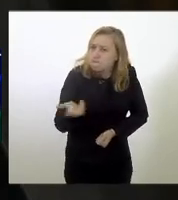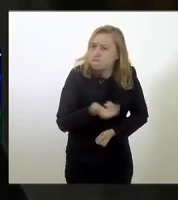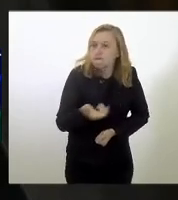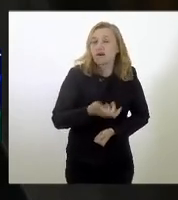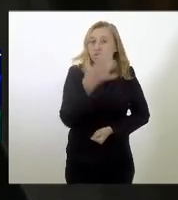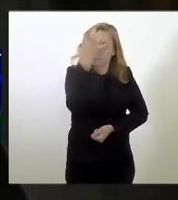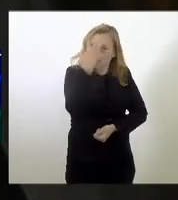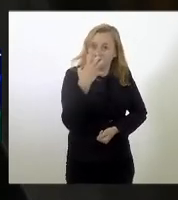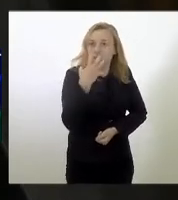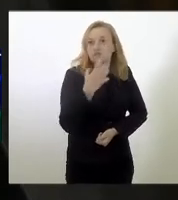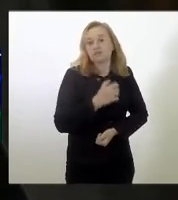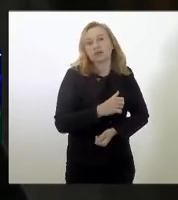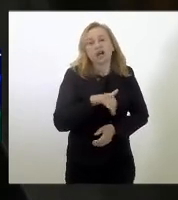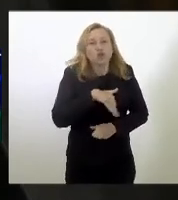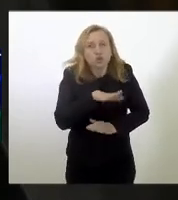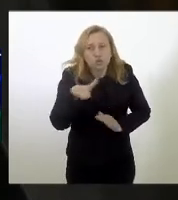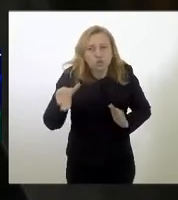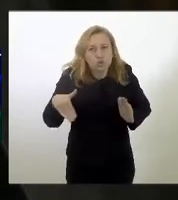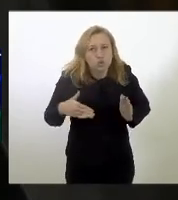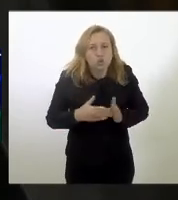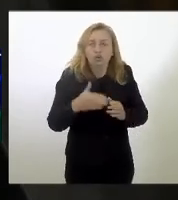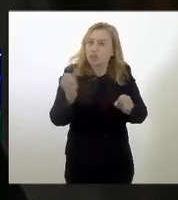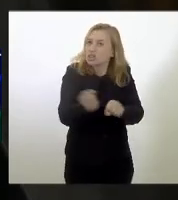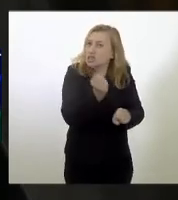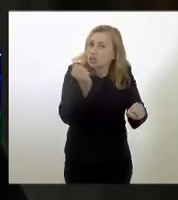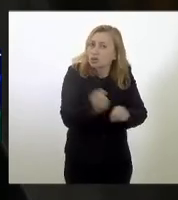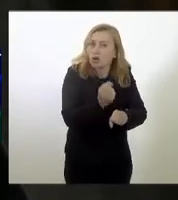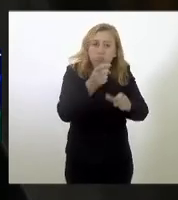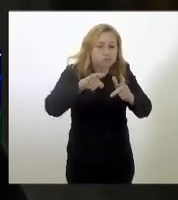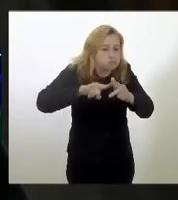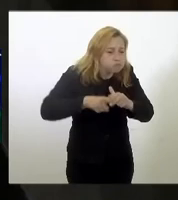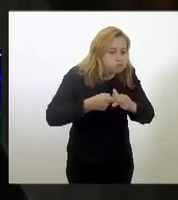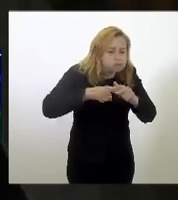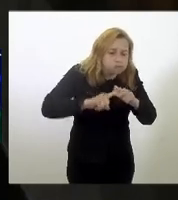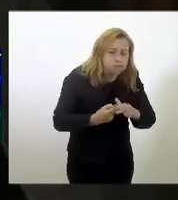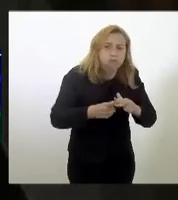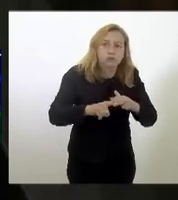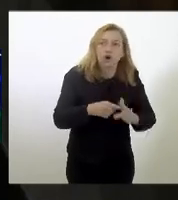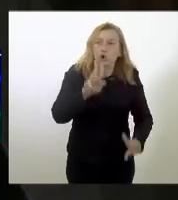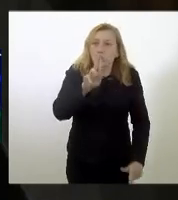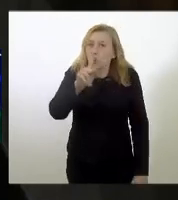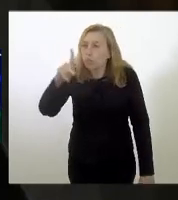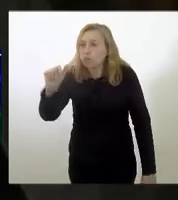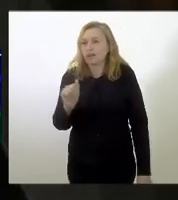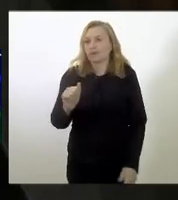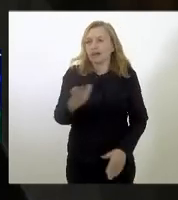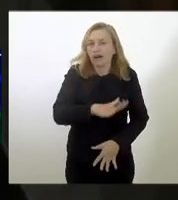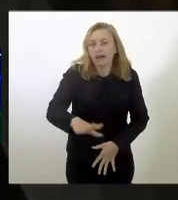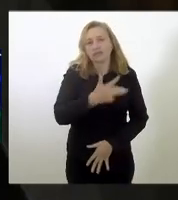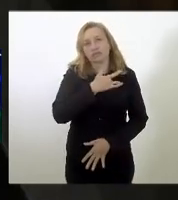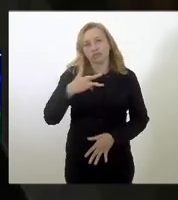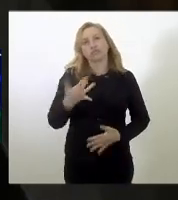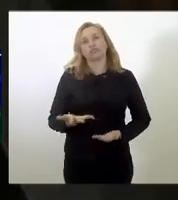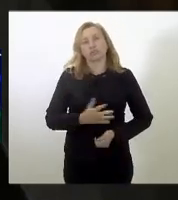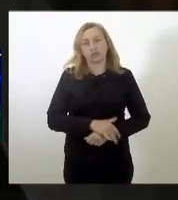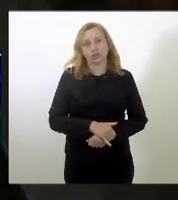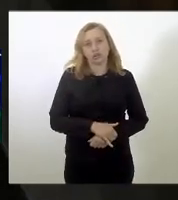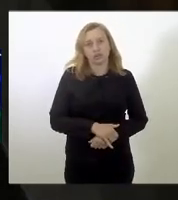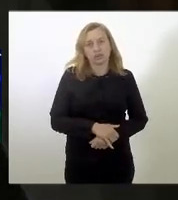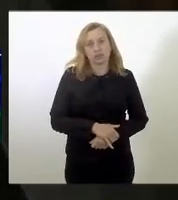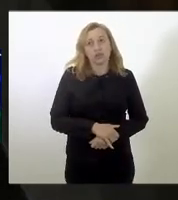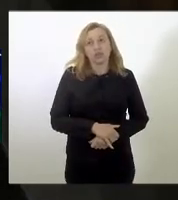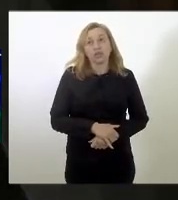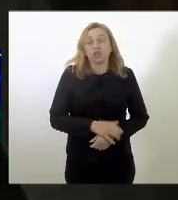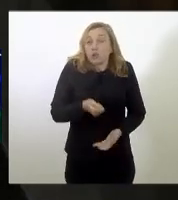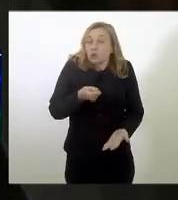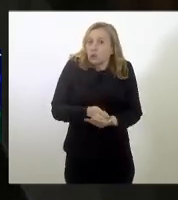celeridade a todas as obras de manutenção dessas unidades de saúde. E que